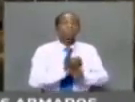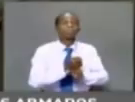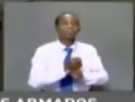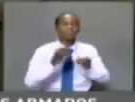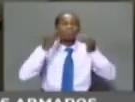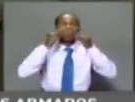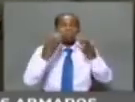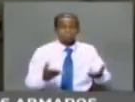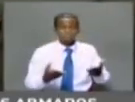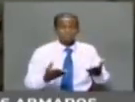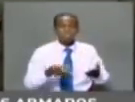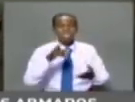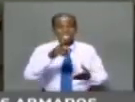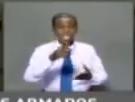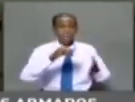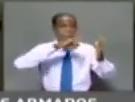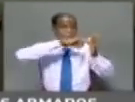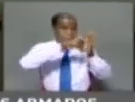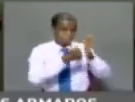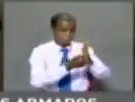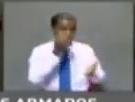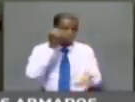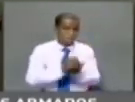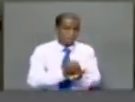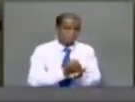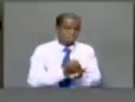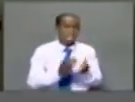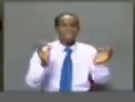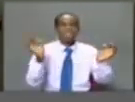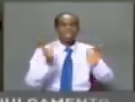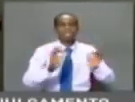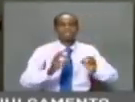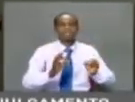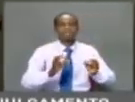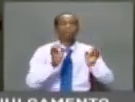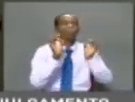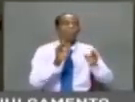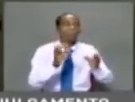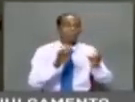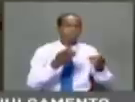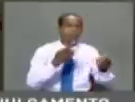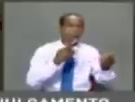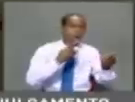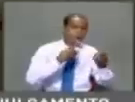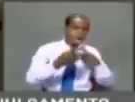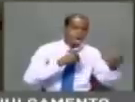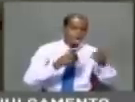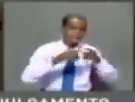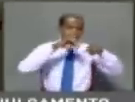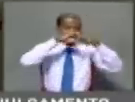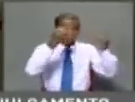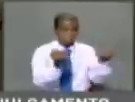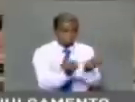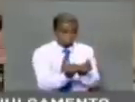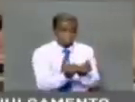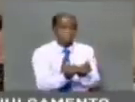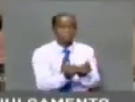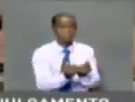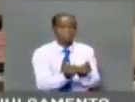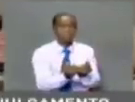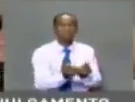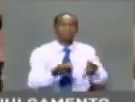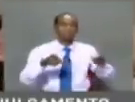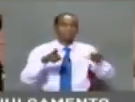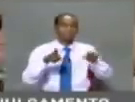qualquer aprovação do projeto, do acordo comercial com a empreiteira ou do orçamento, como se a decisão sobre